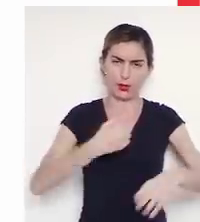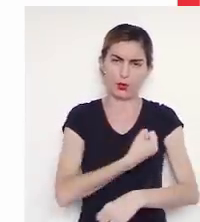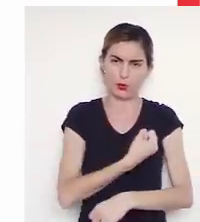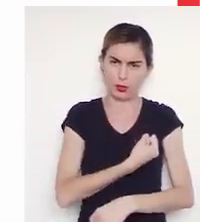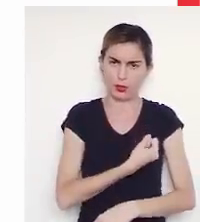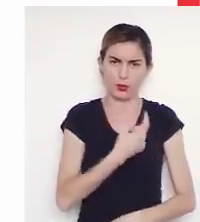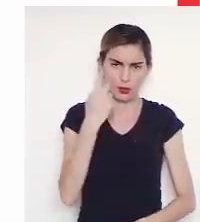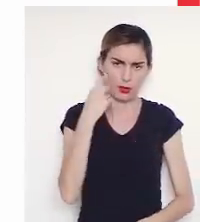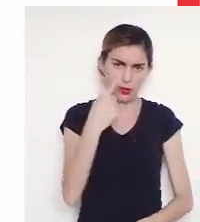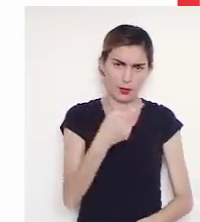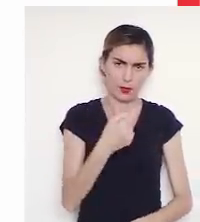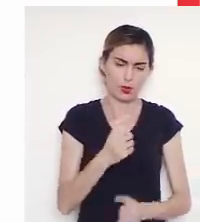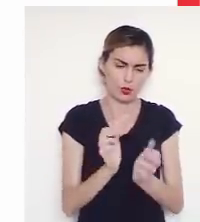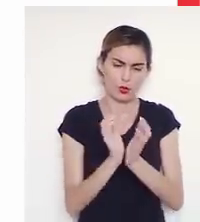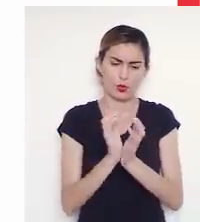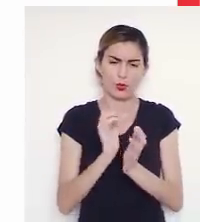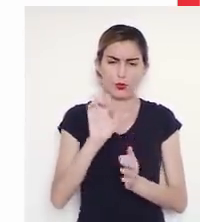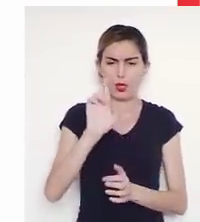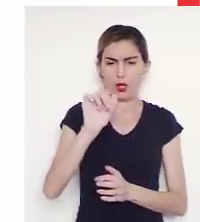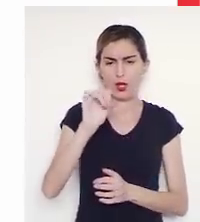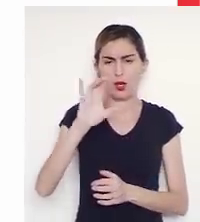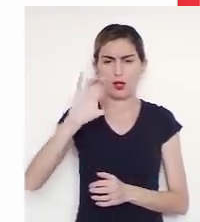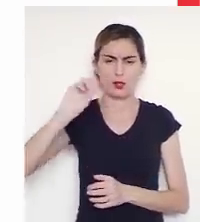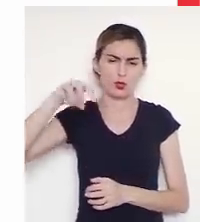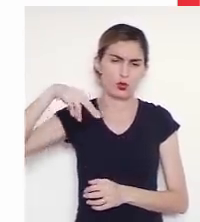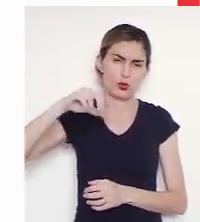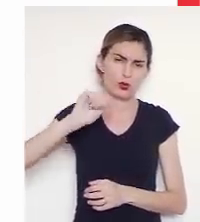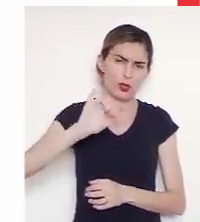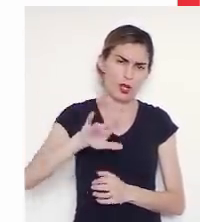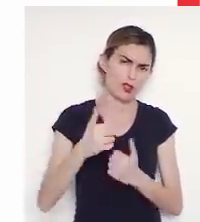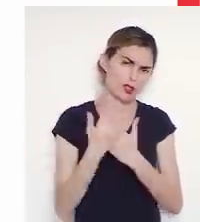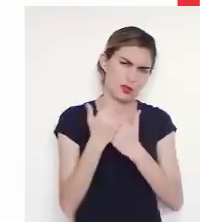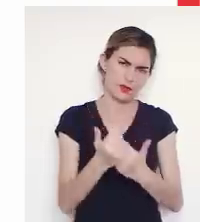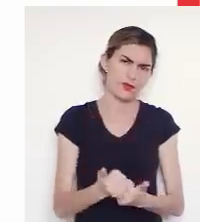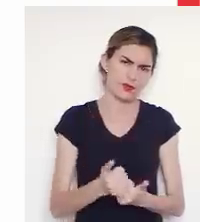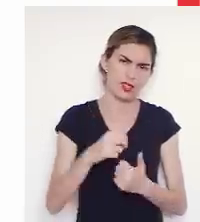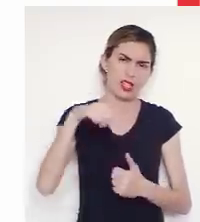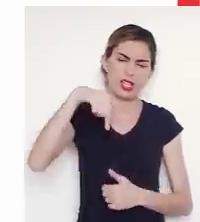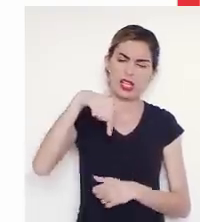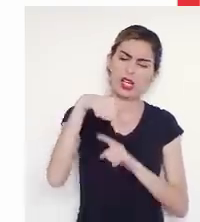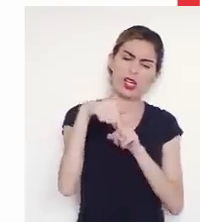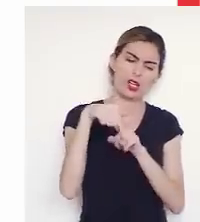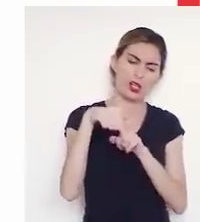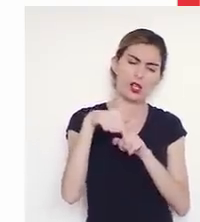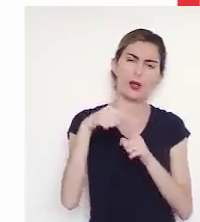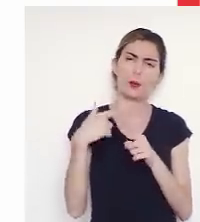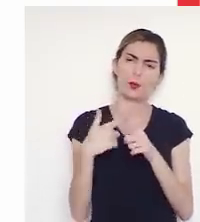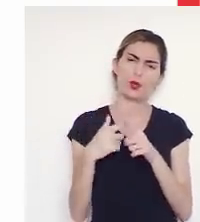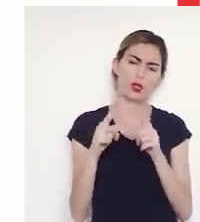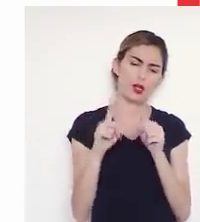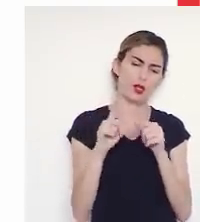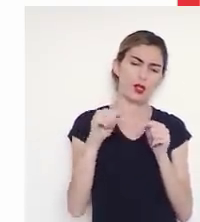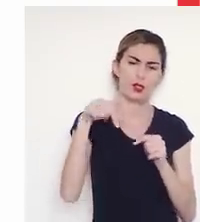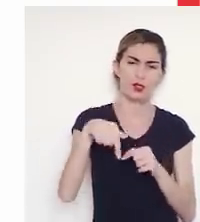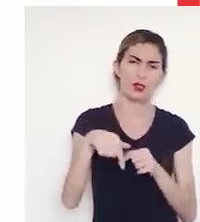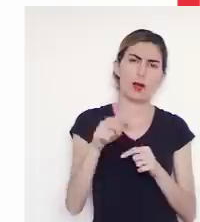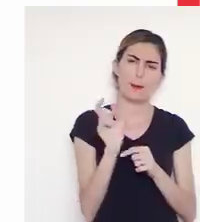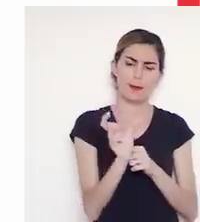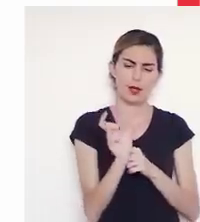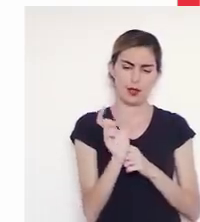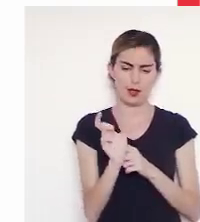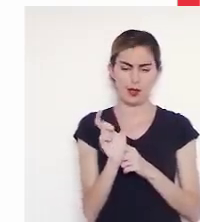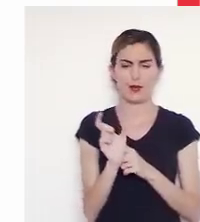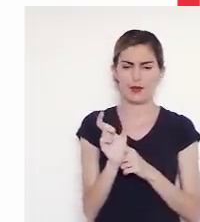Conjunto dos números racionais. Por que racionais é representado pela letra Q? Justamente porque, na verdade, aquela